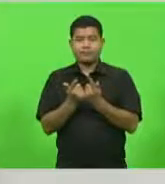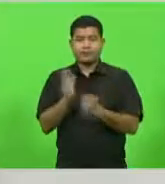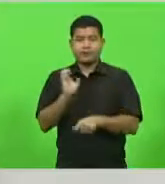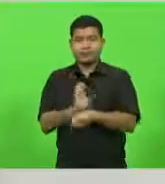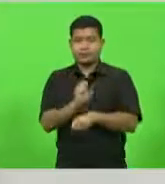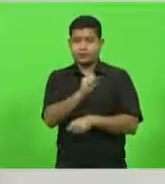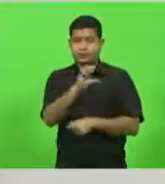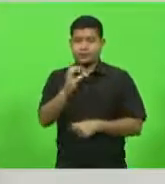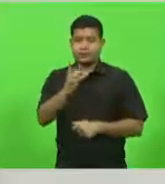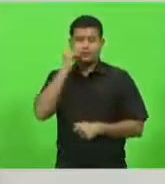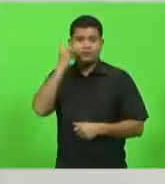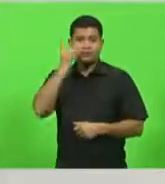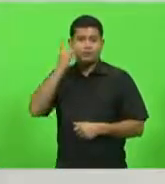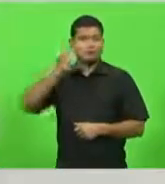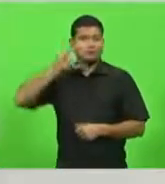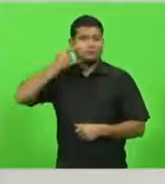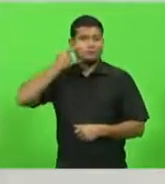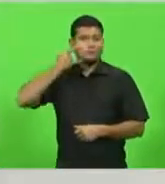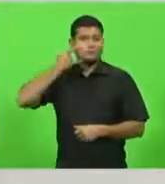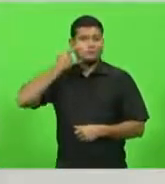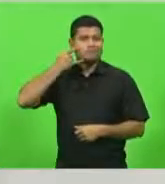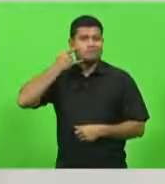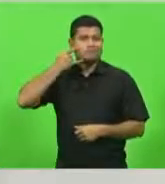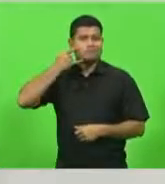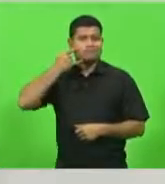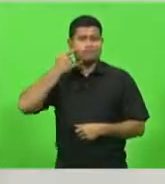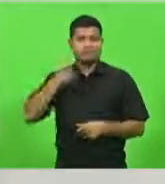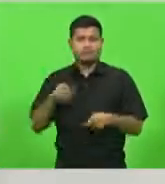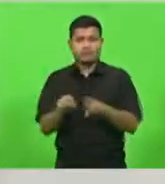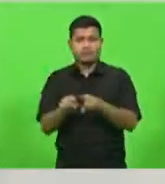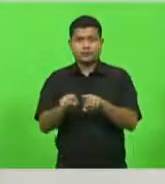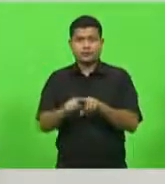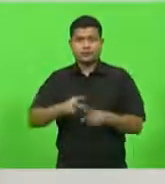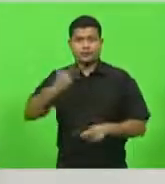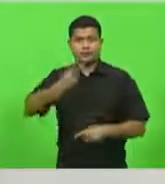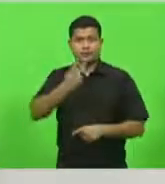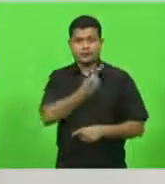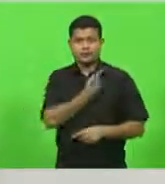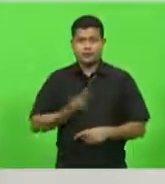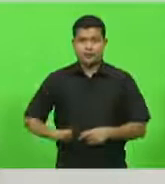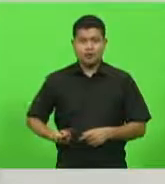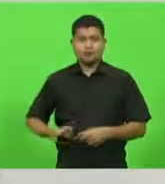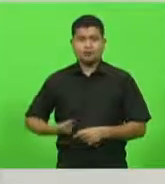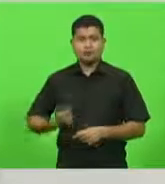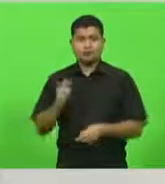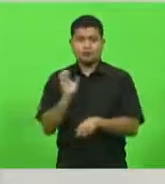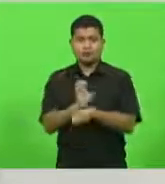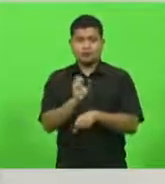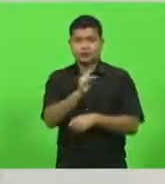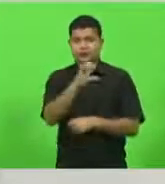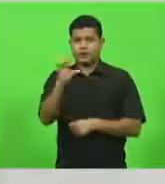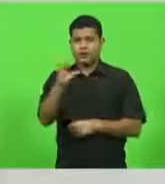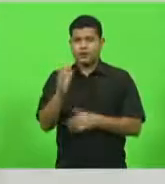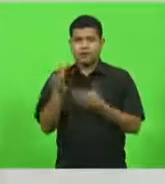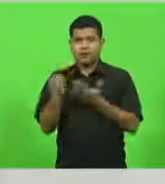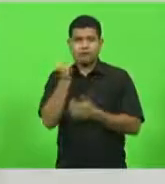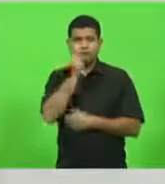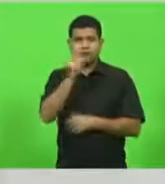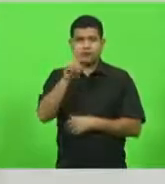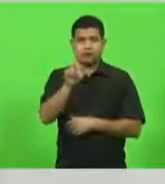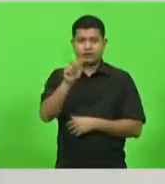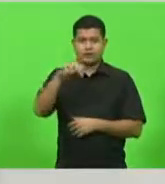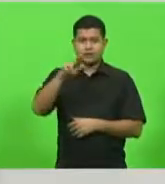Catarina, deputado Mauro de Nadal. Excelentíssima senhora vice-governadora do Estado de Santa Catarina, Daniela Cristina